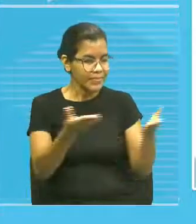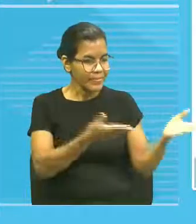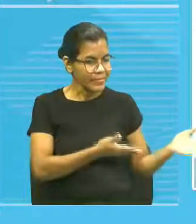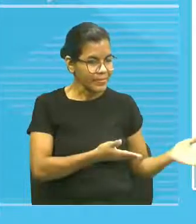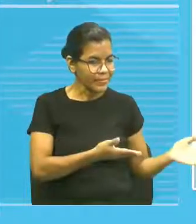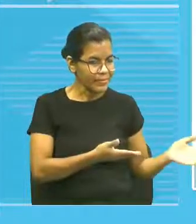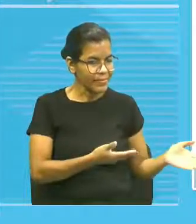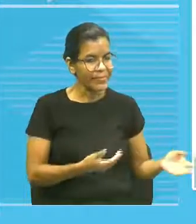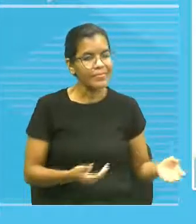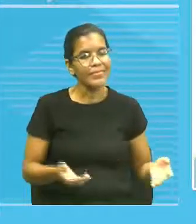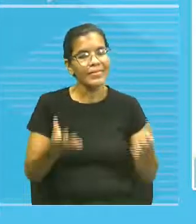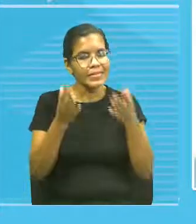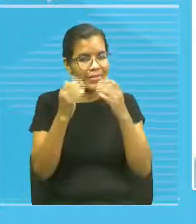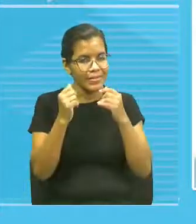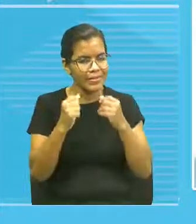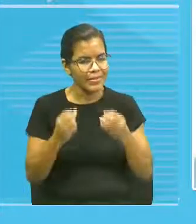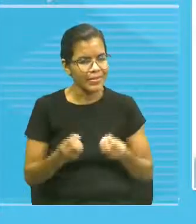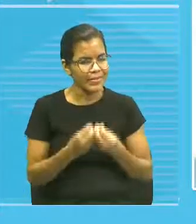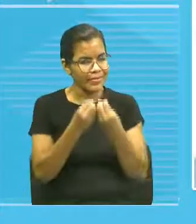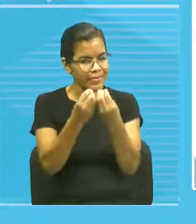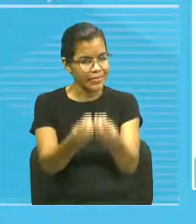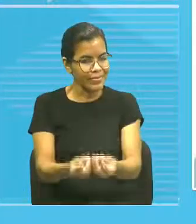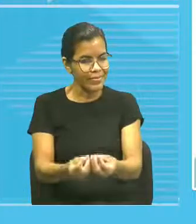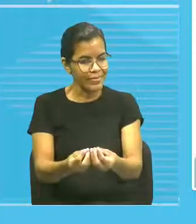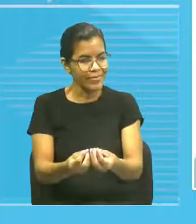tomar um lanche, aí me oferecer